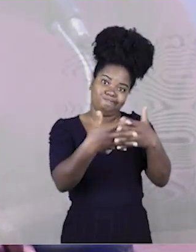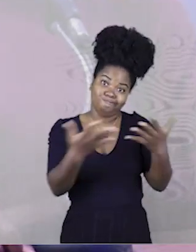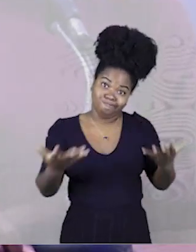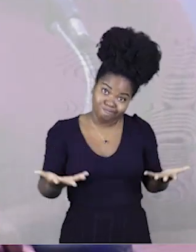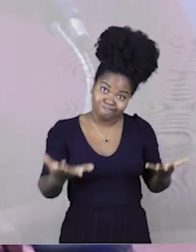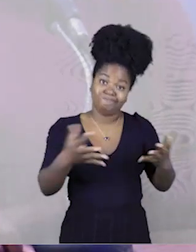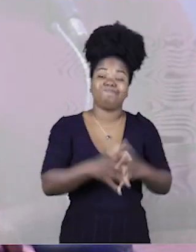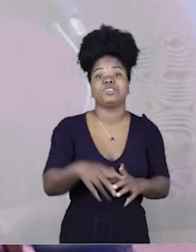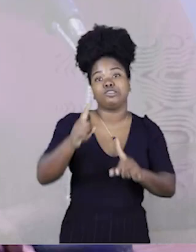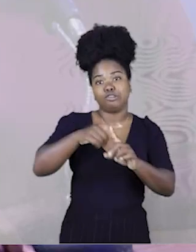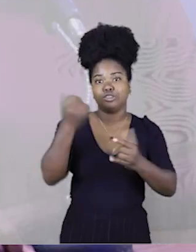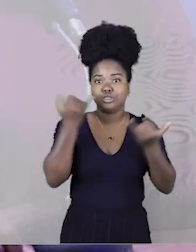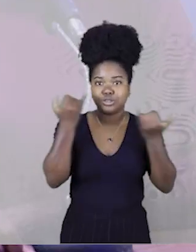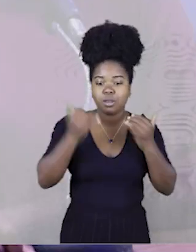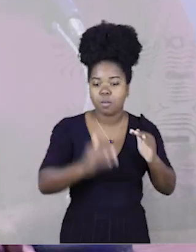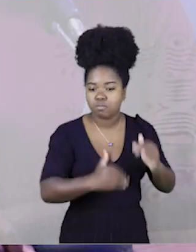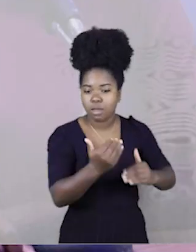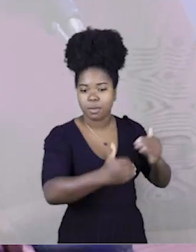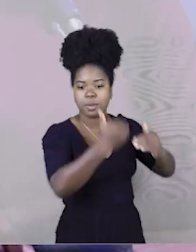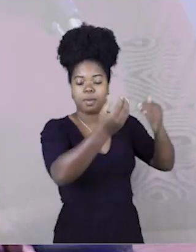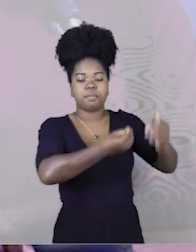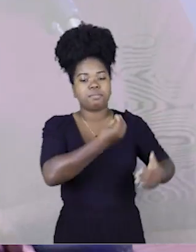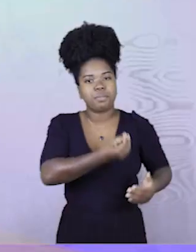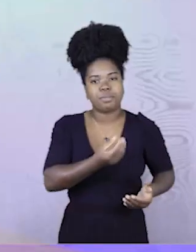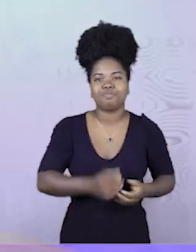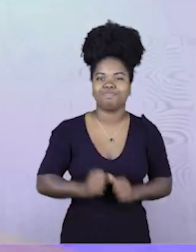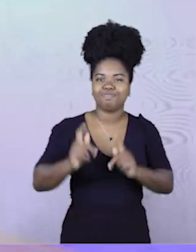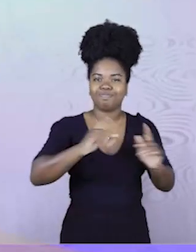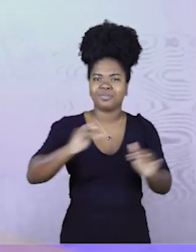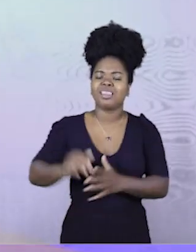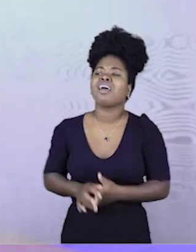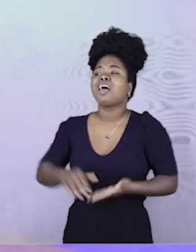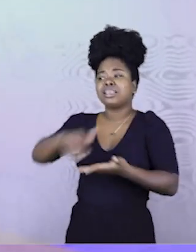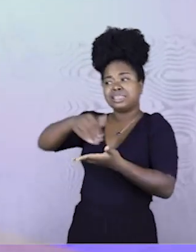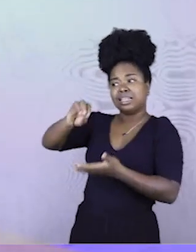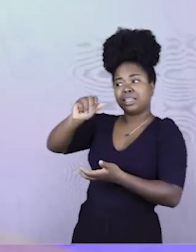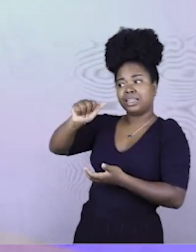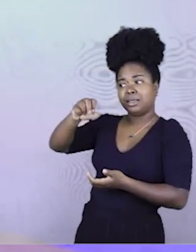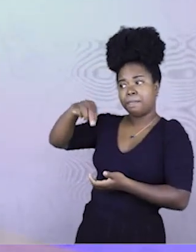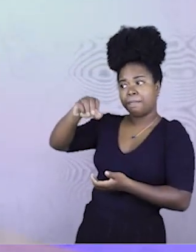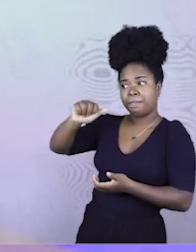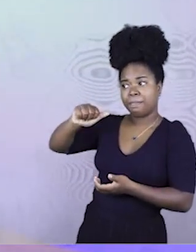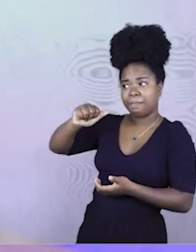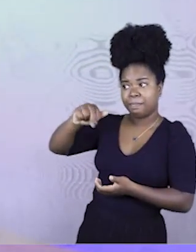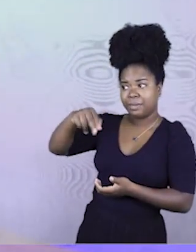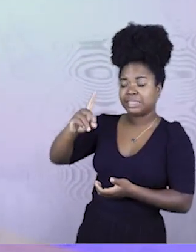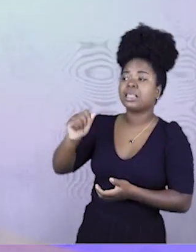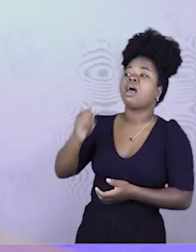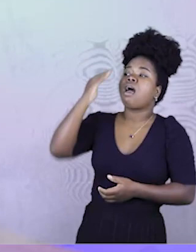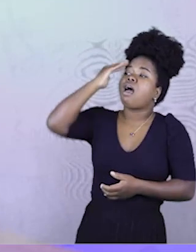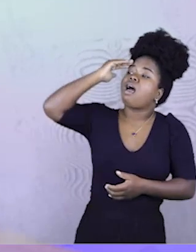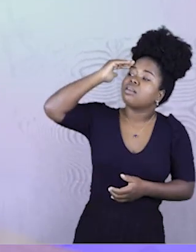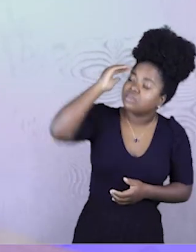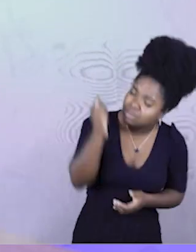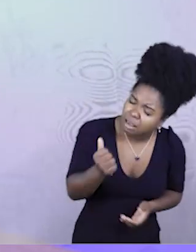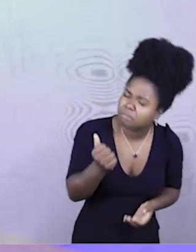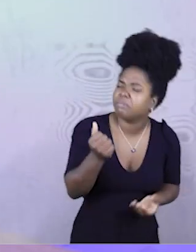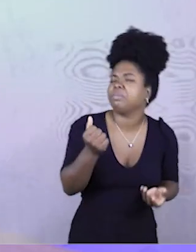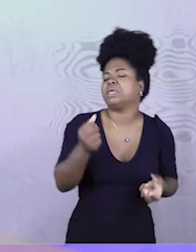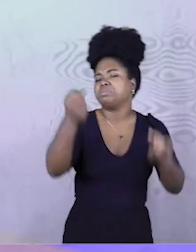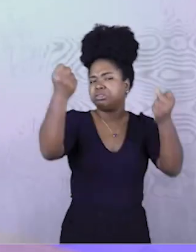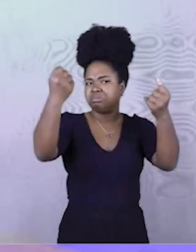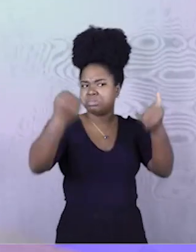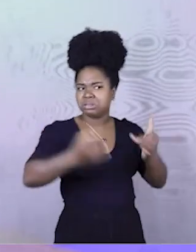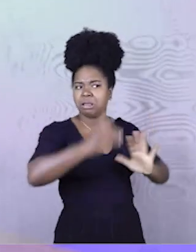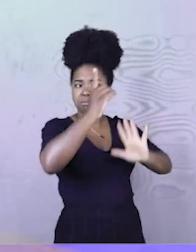tipo de informação durante o seu desenvolvimento de vida. Amanda, a gente sabe que a gente fala, né,